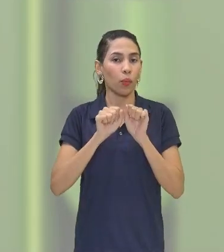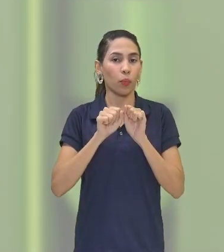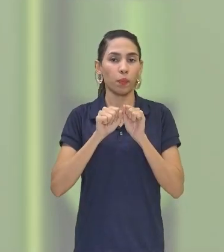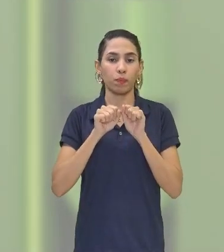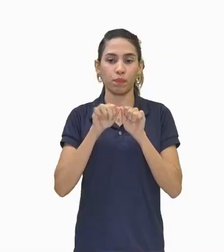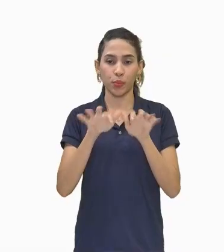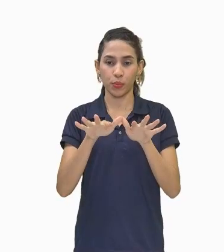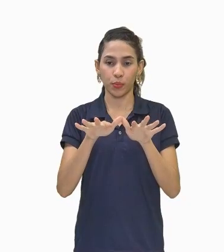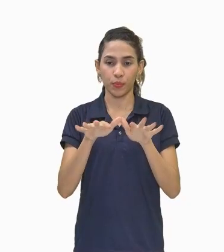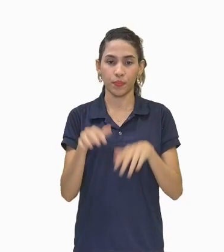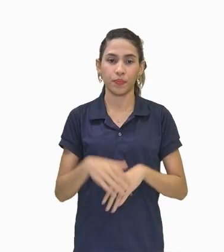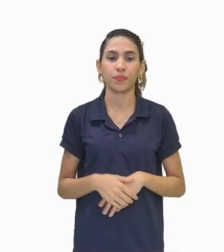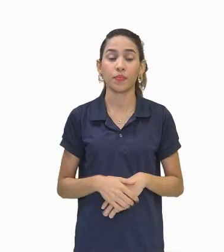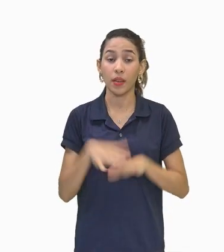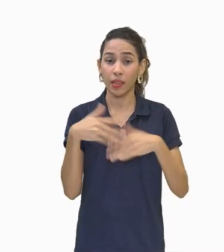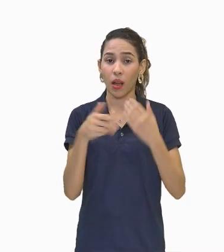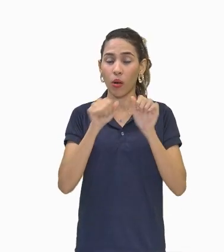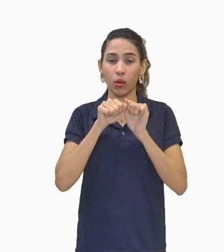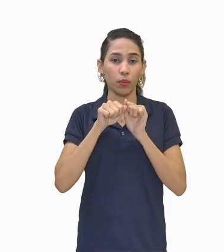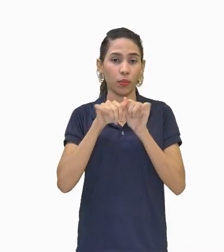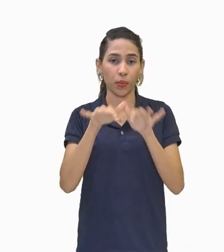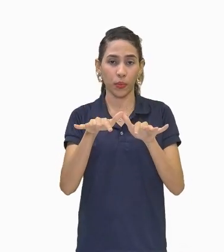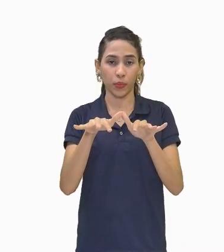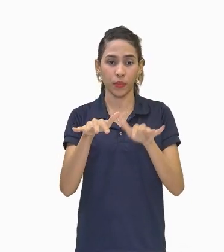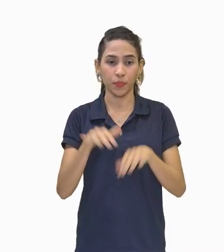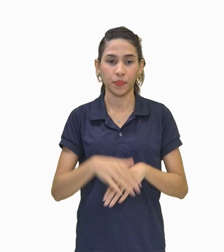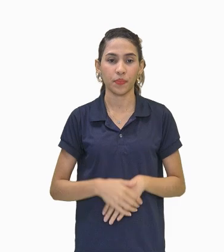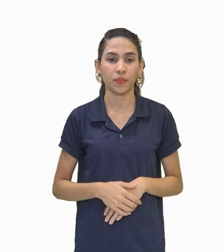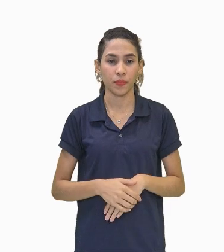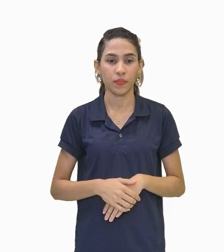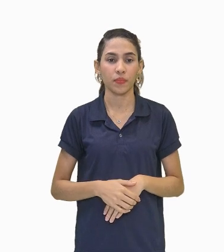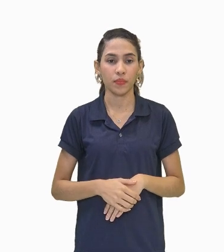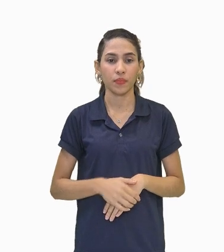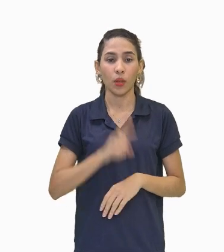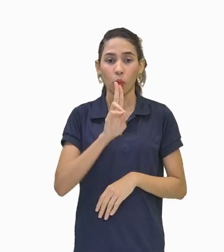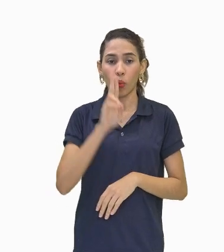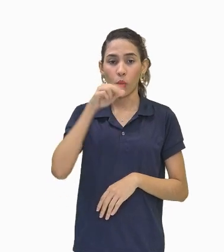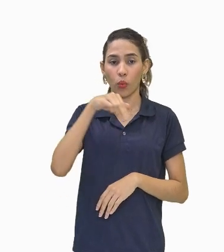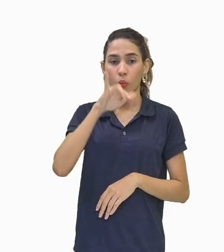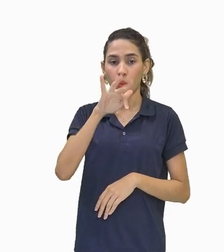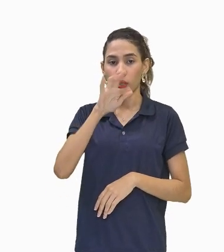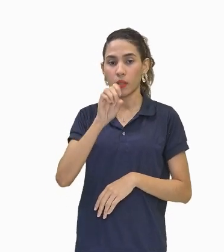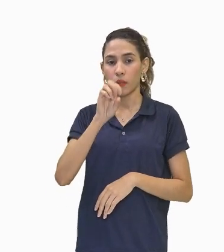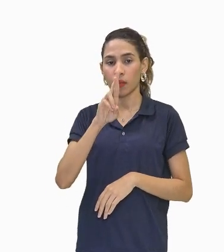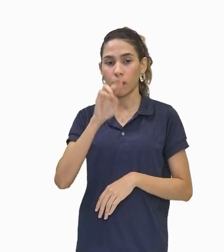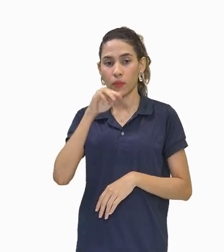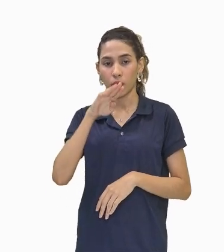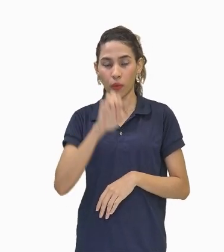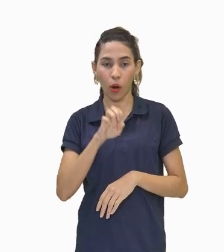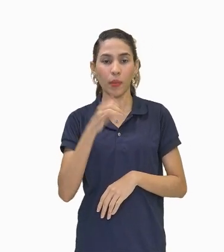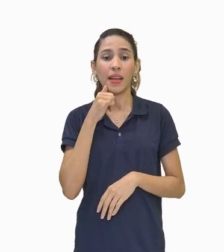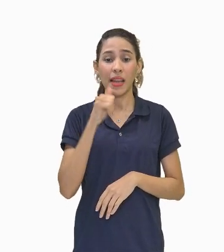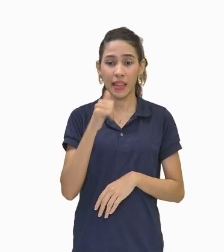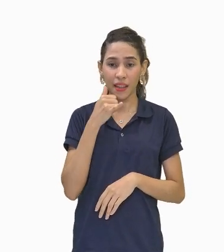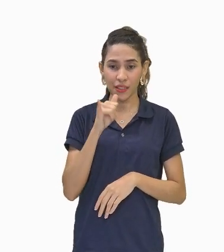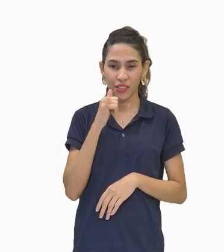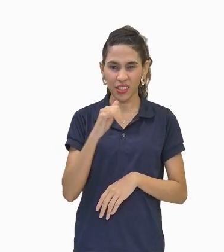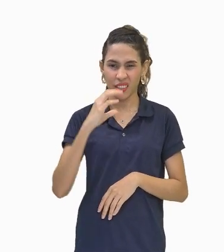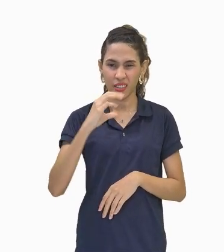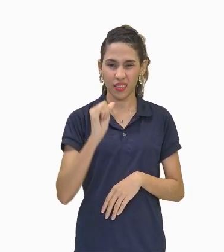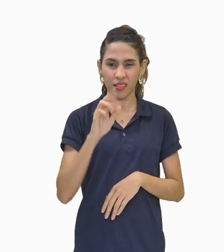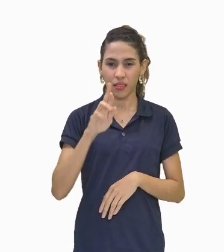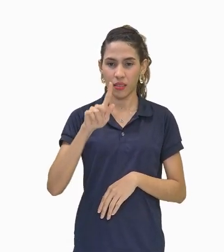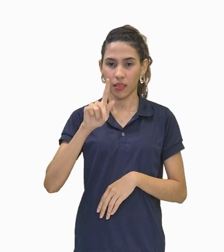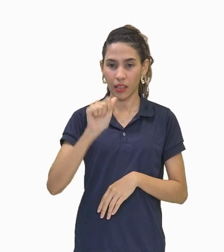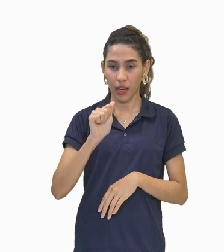de carga. O que significa dizer isso? Que em sistemas de iluminação ou aquecimento, por